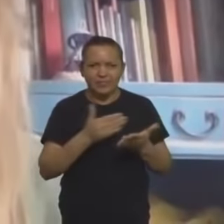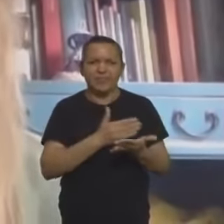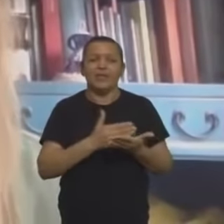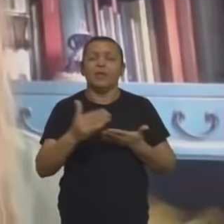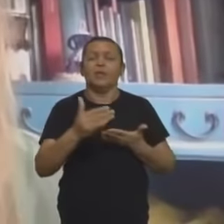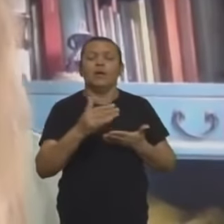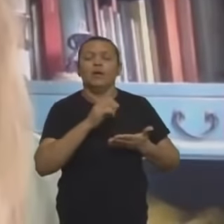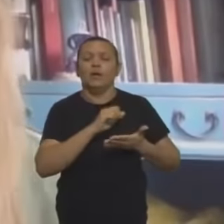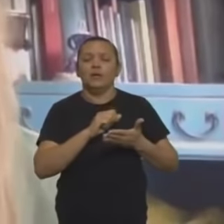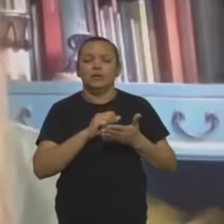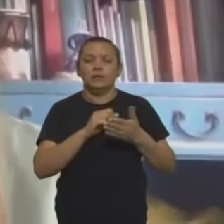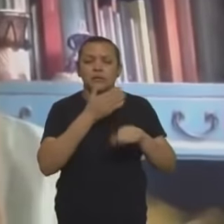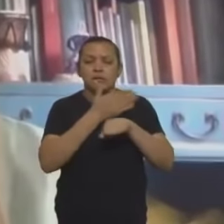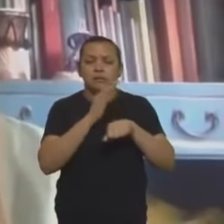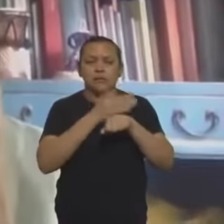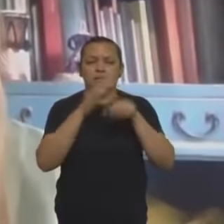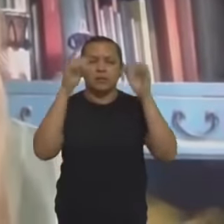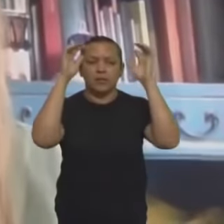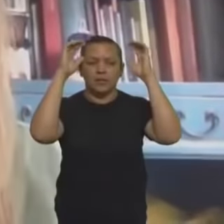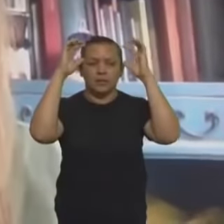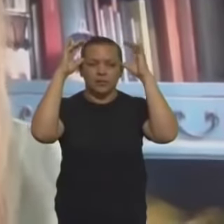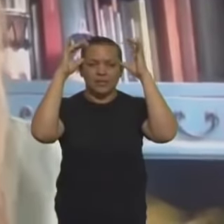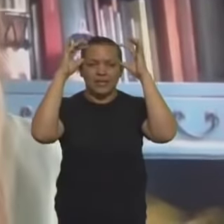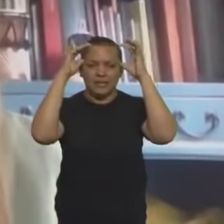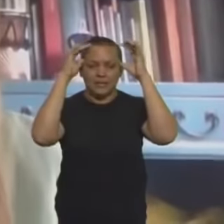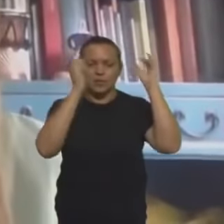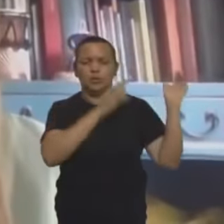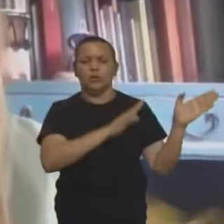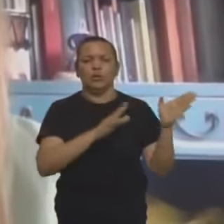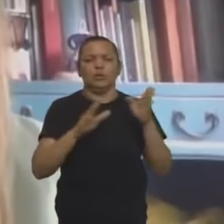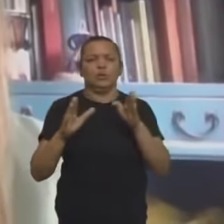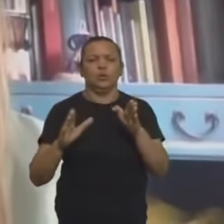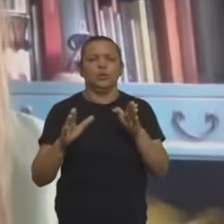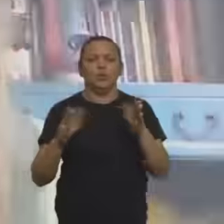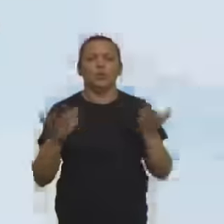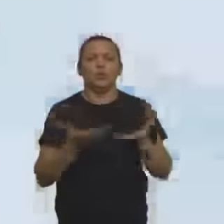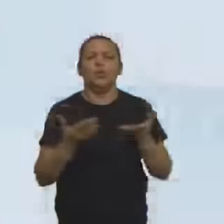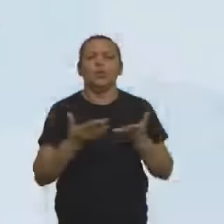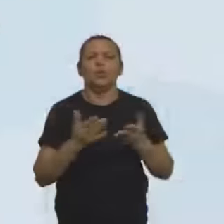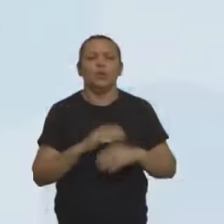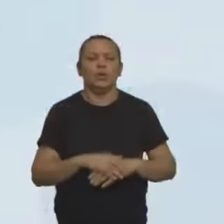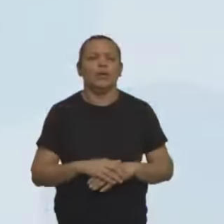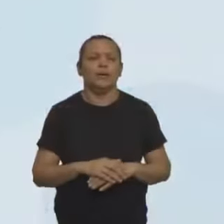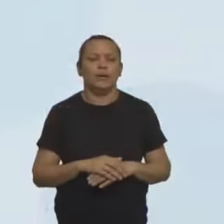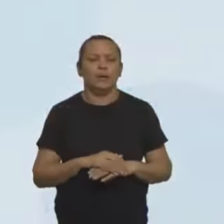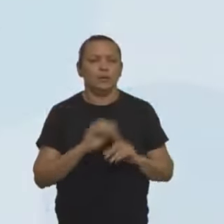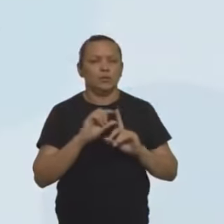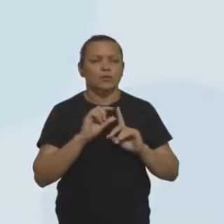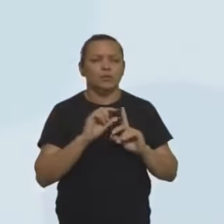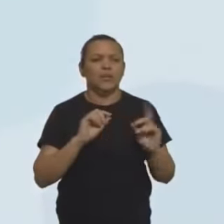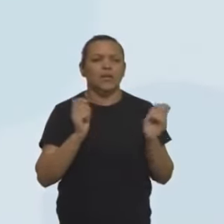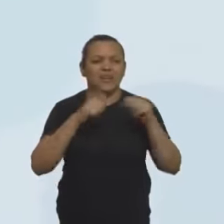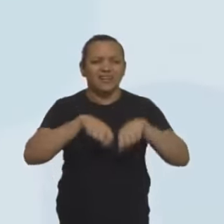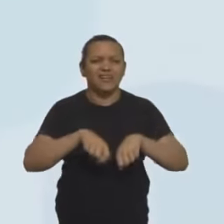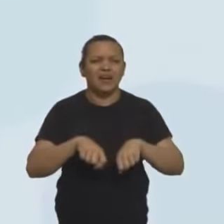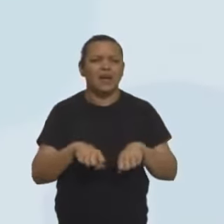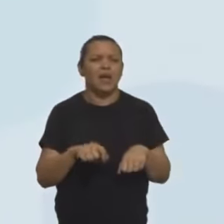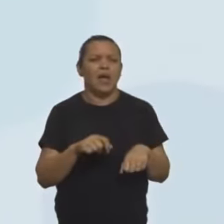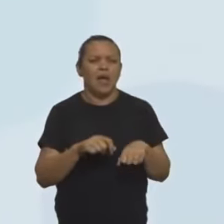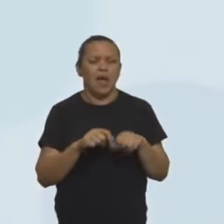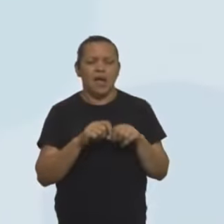com os exercícios para o cérebro e voltando lá para os slides, vou falar agora das unidades, né, que compõem